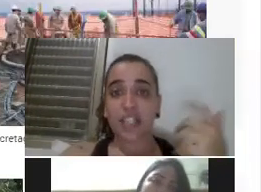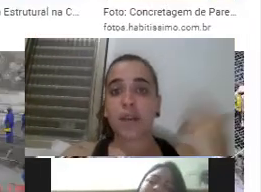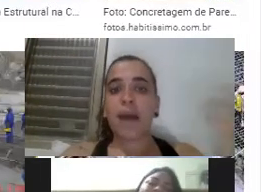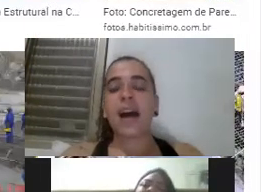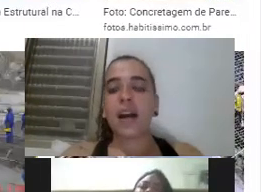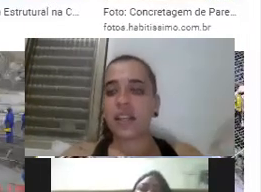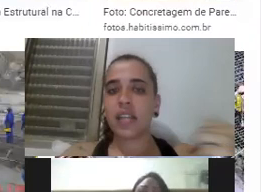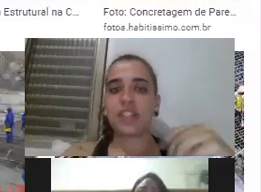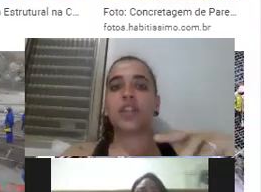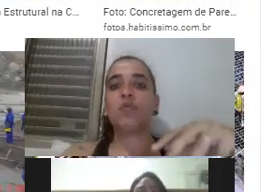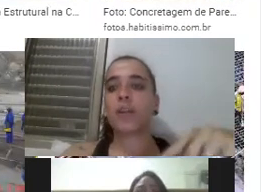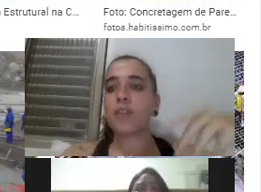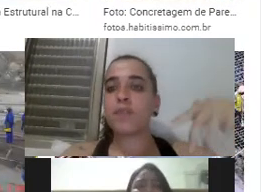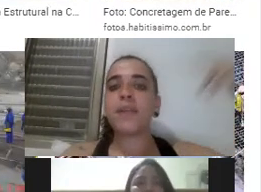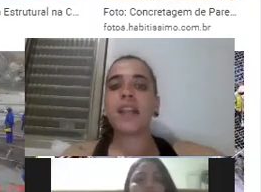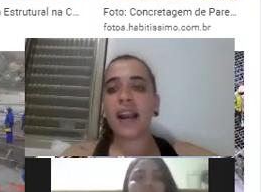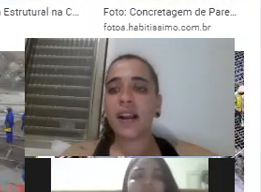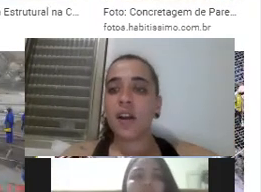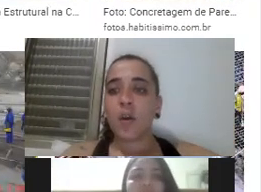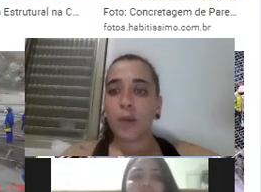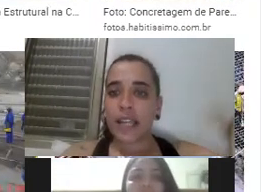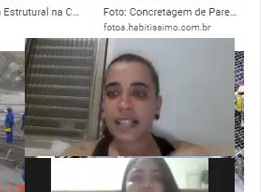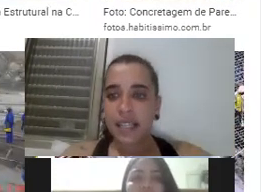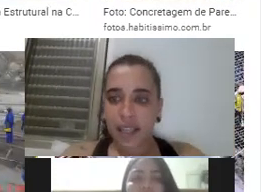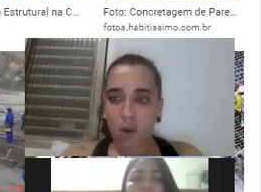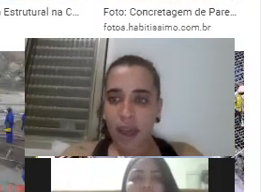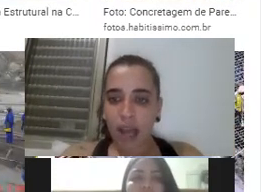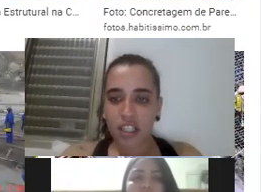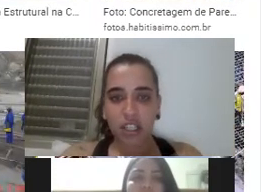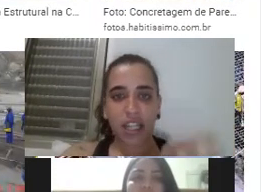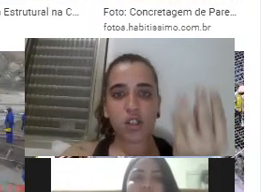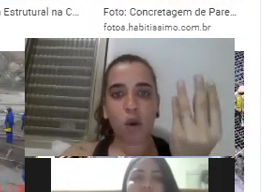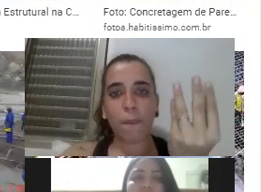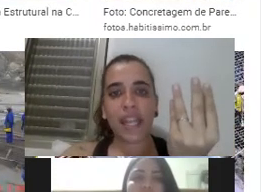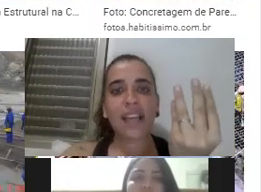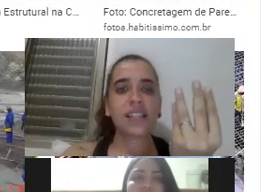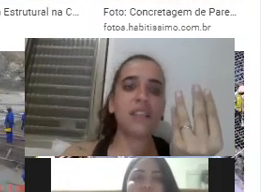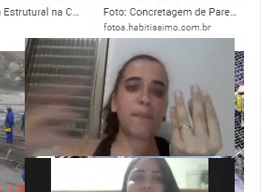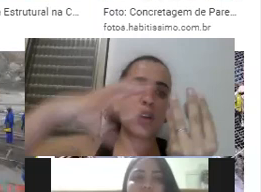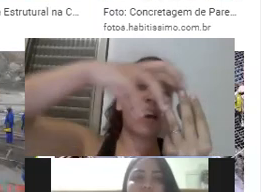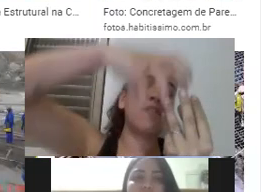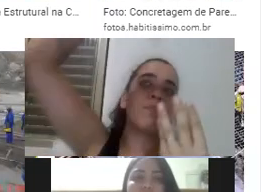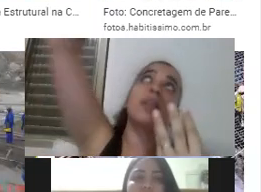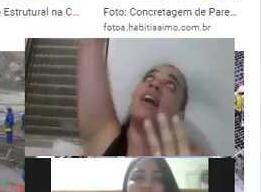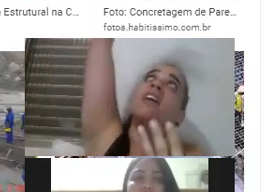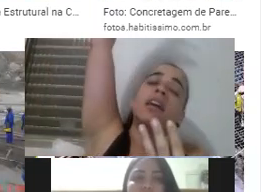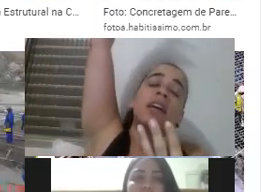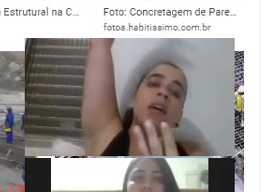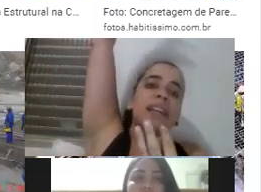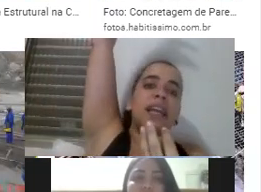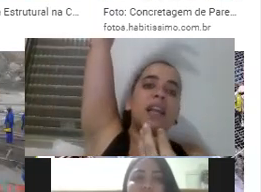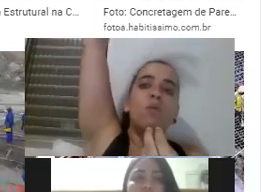E aí chama arranque, a gente já não chama de pilar, porque isso aqui não é, a gente deixa só um pedacinho, depois vai vir o